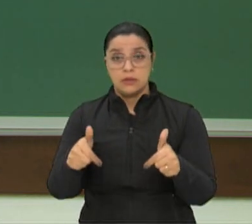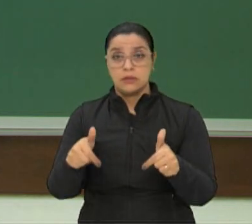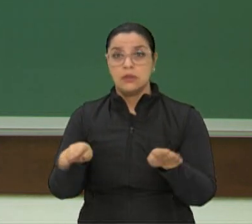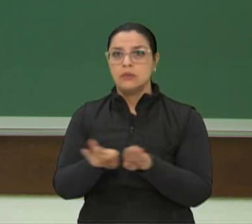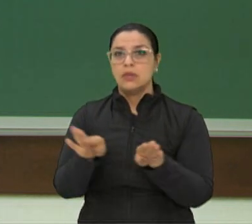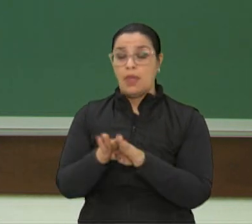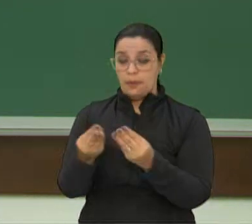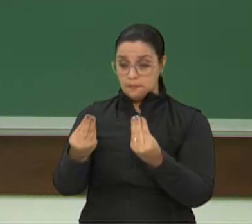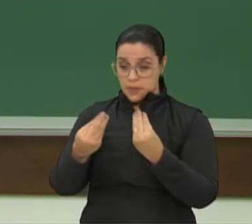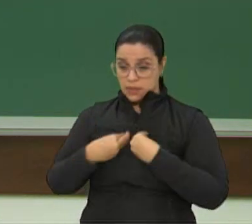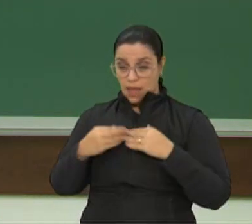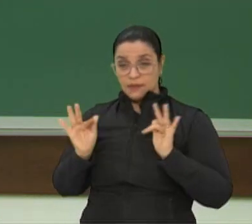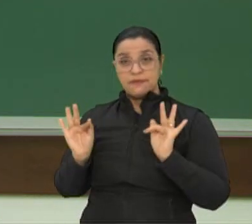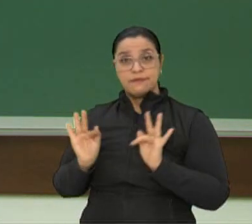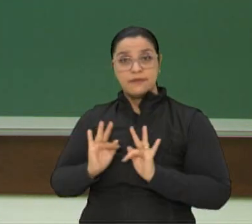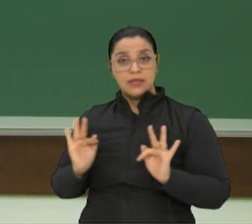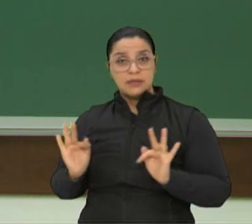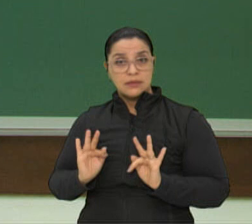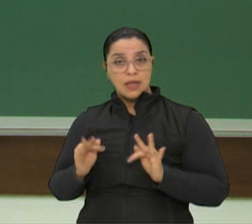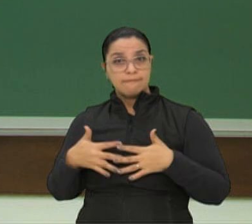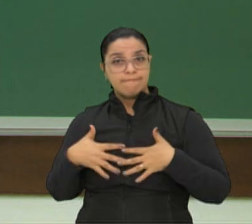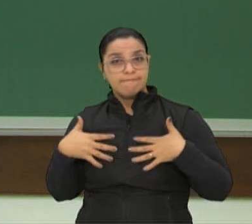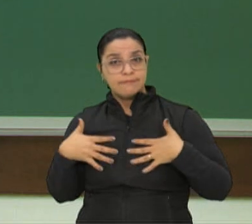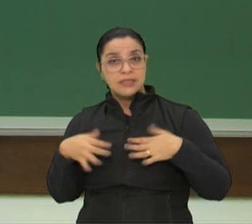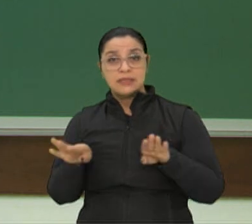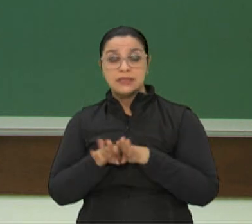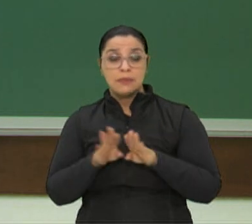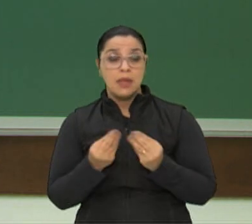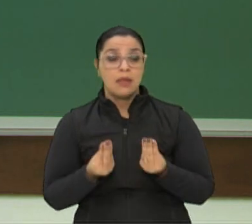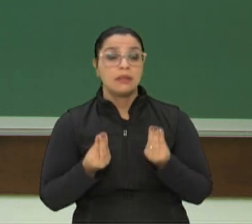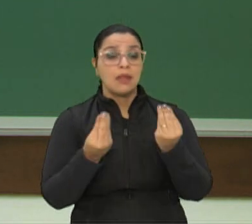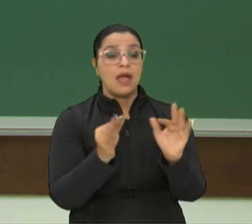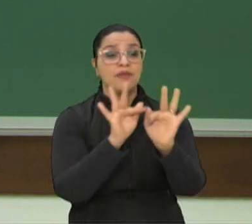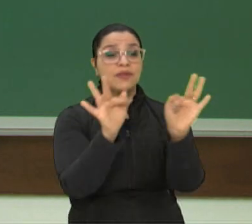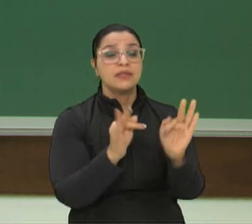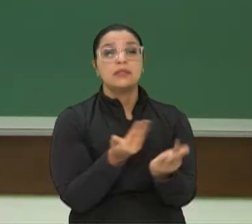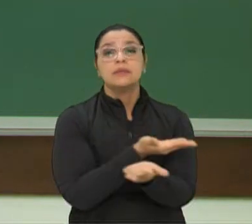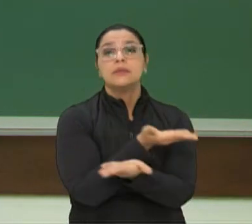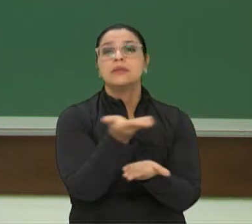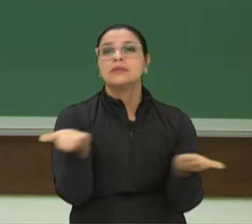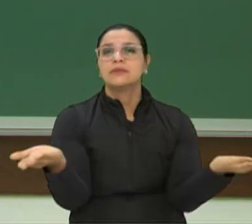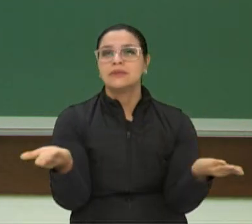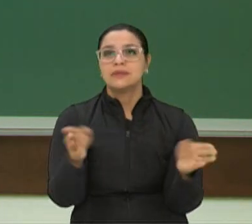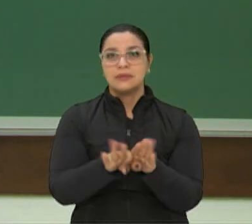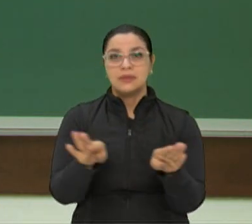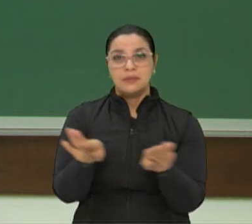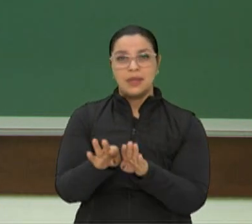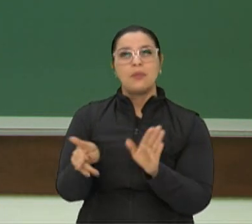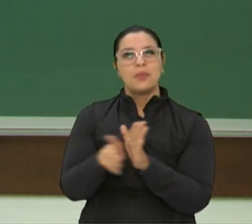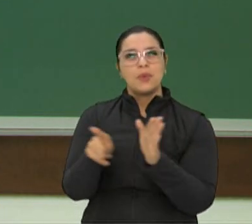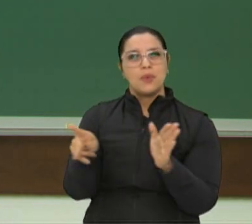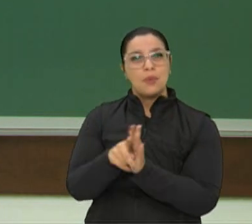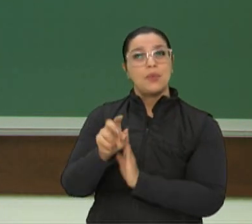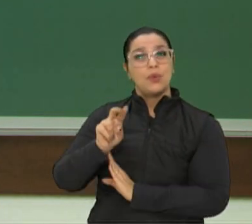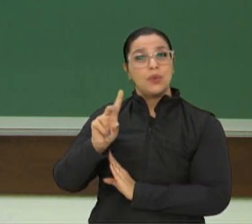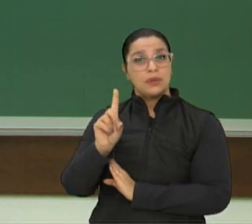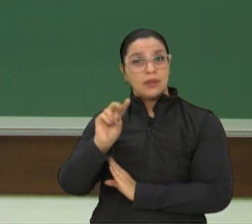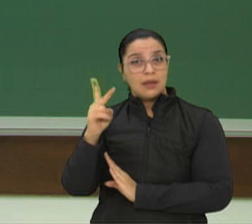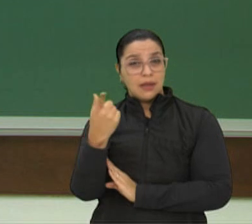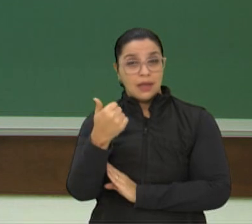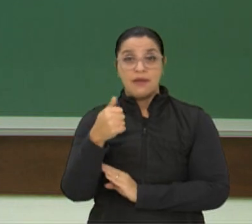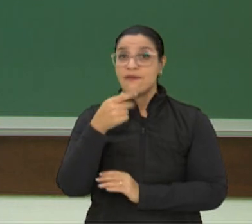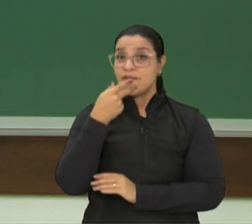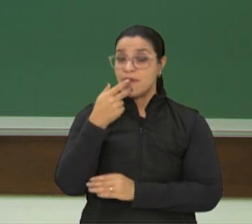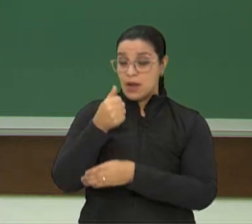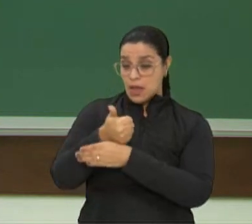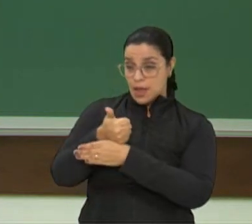a felicidade, ou seja, que agrada o maior número de pessoas. E essa ideia é inspirada no Hillman, né? De novo, a